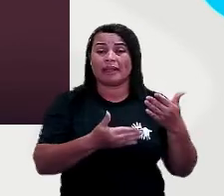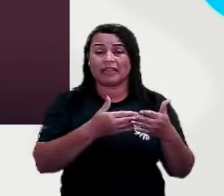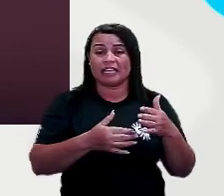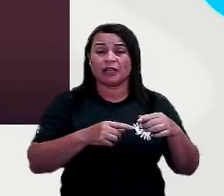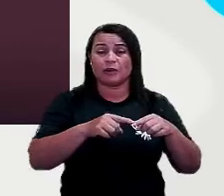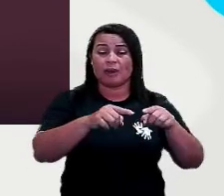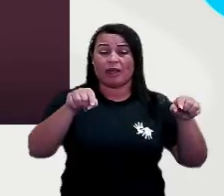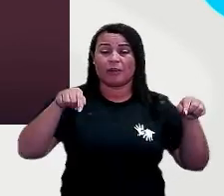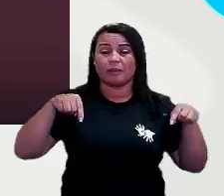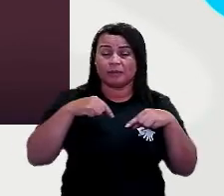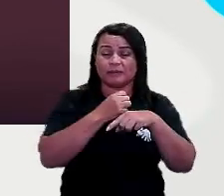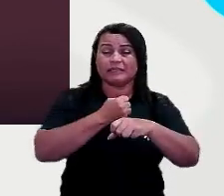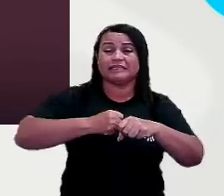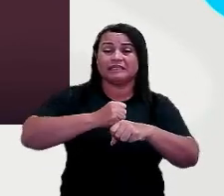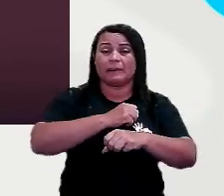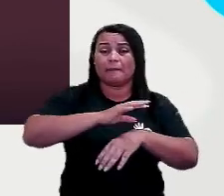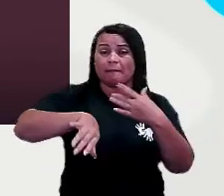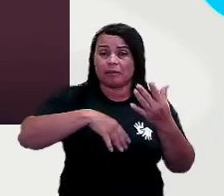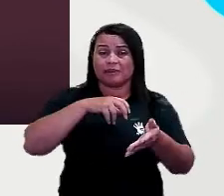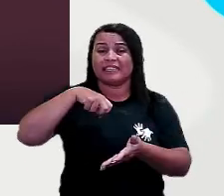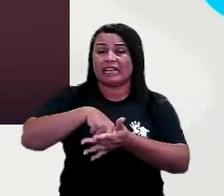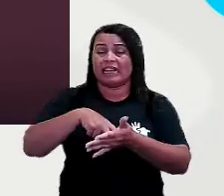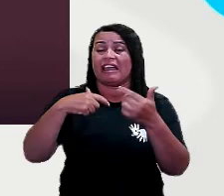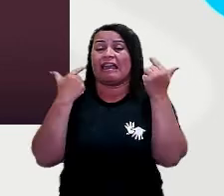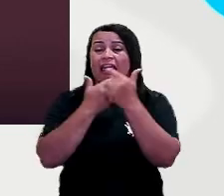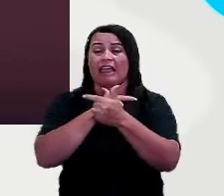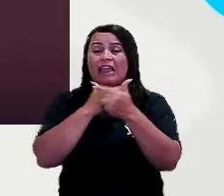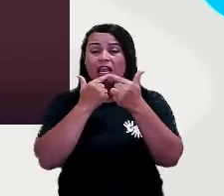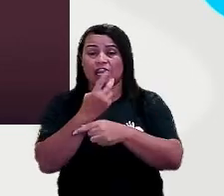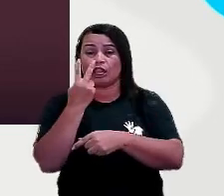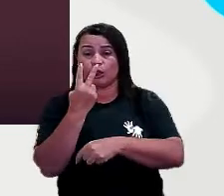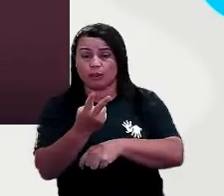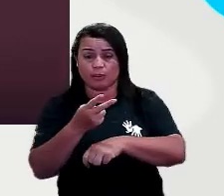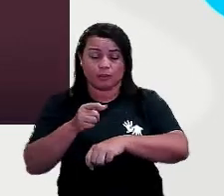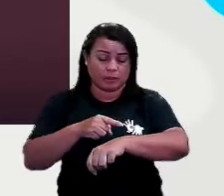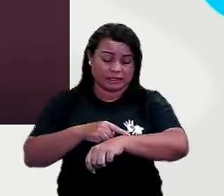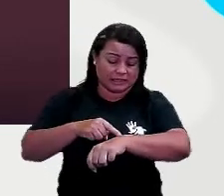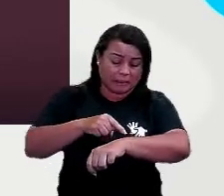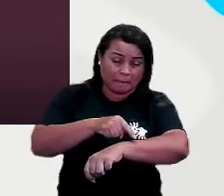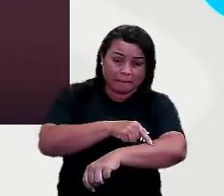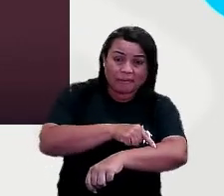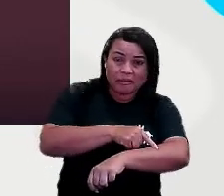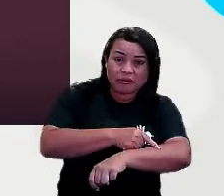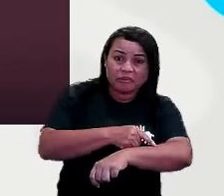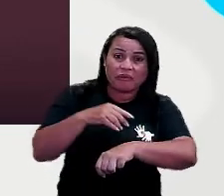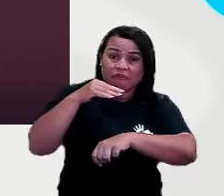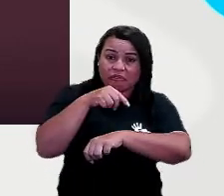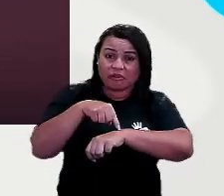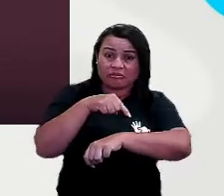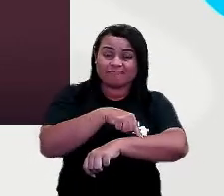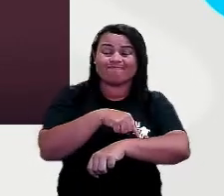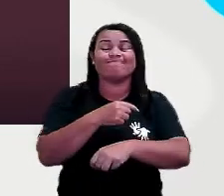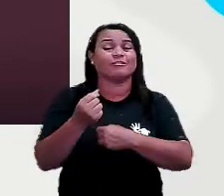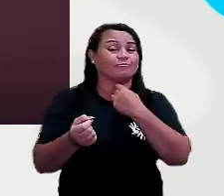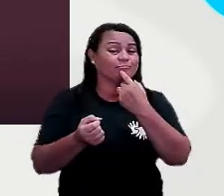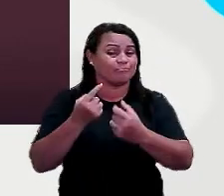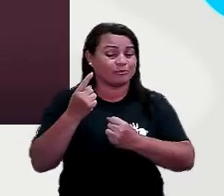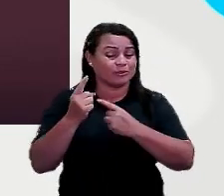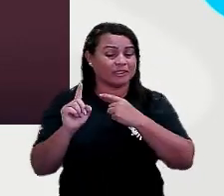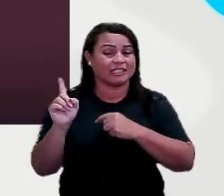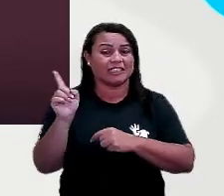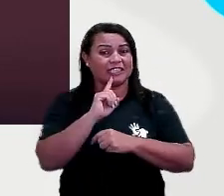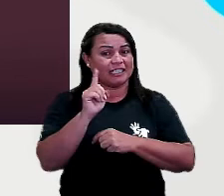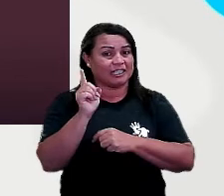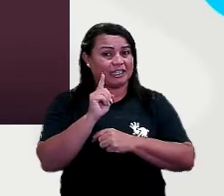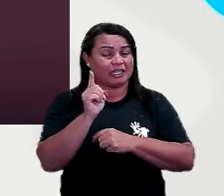vários risos, um castigo e 2 queimaduras, percebi que pipoca não é